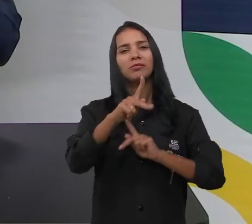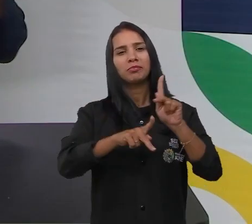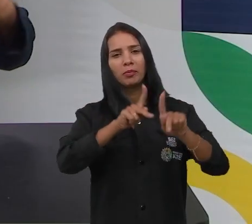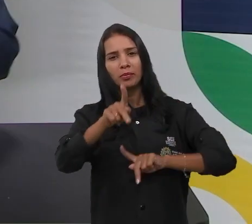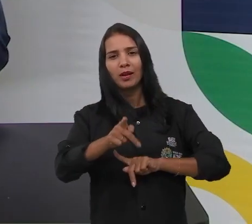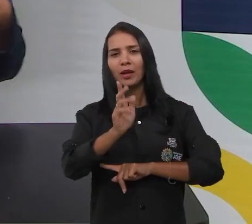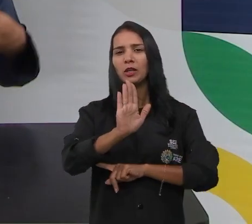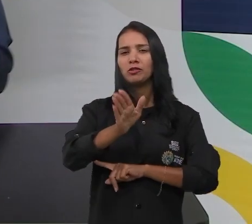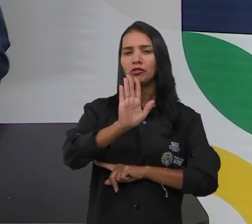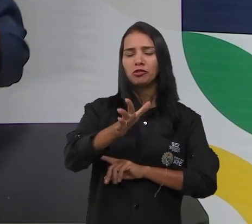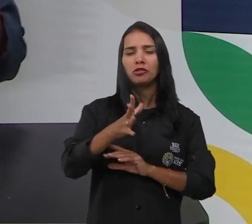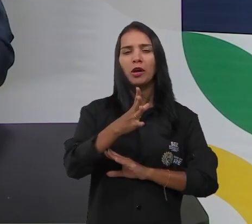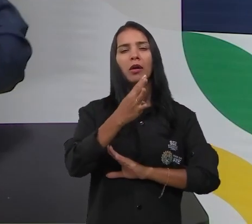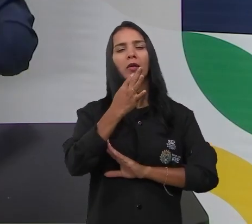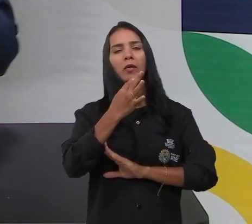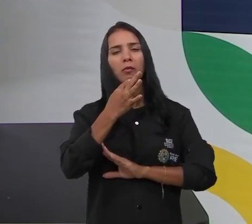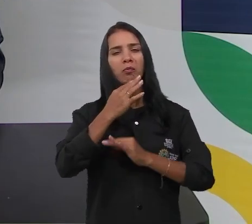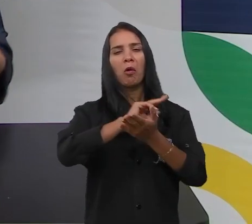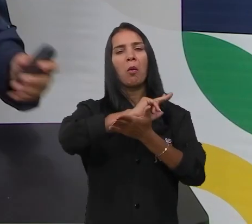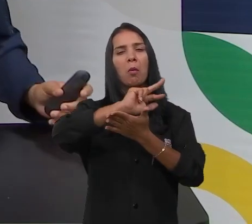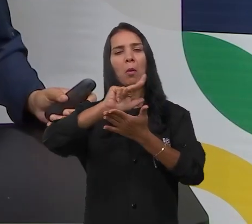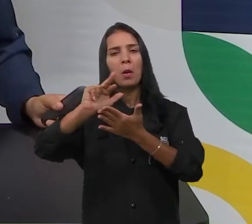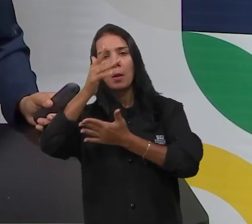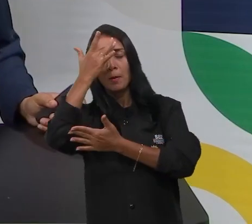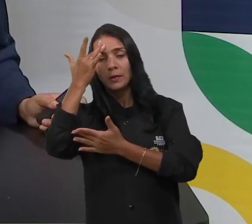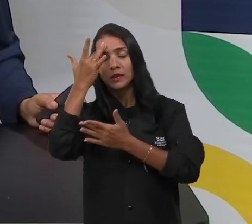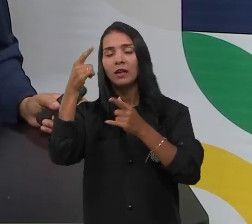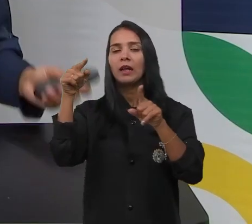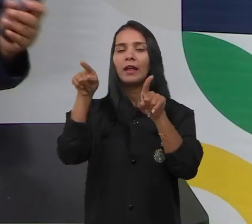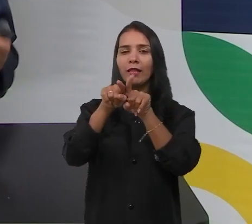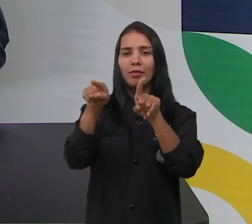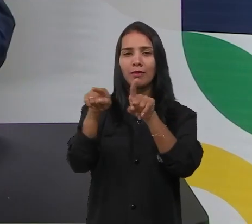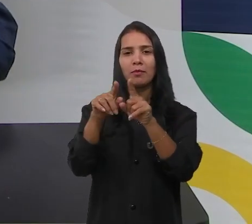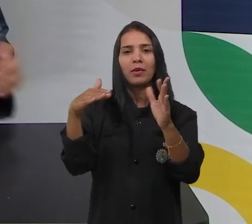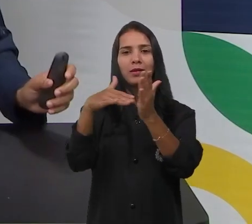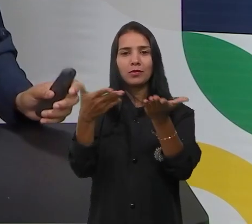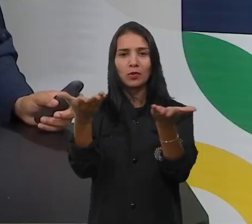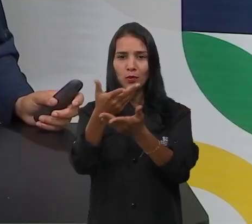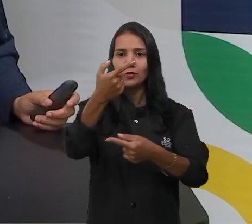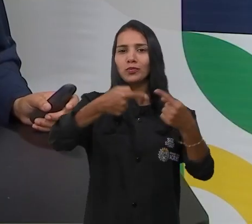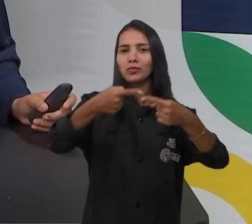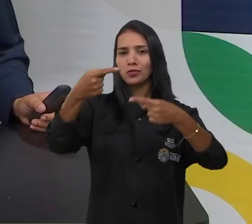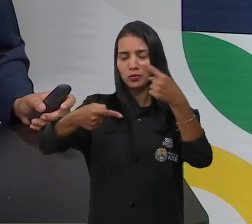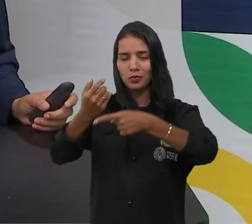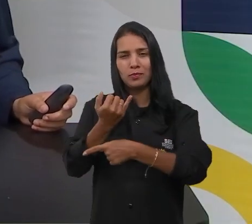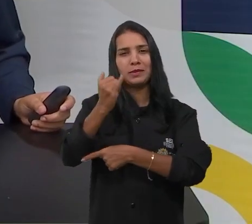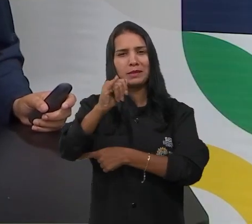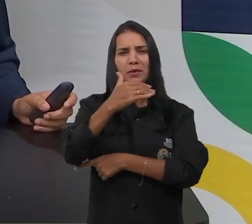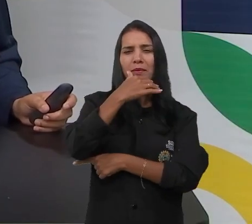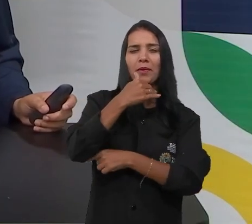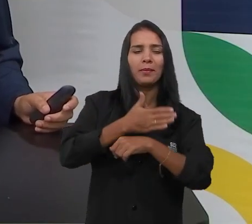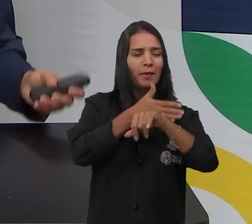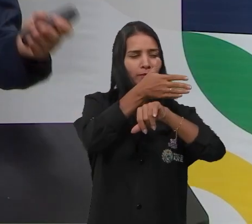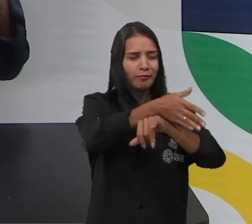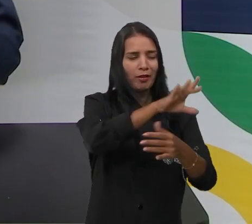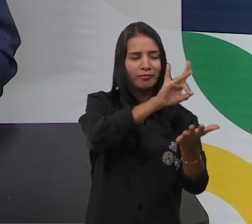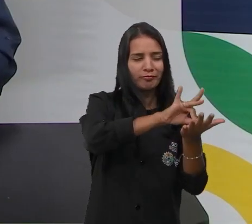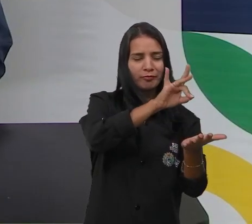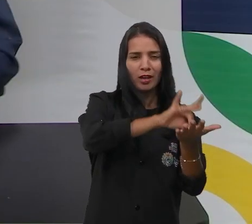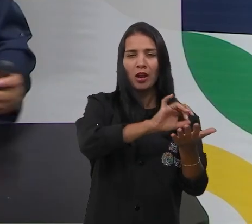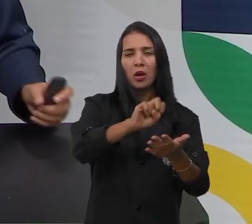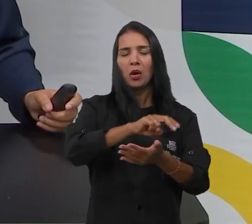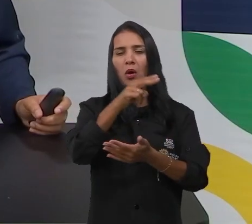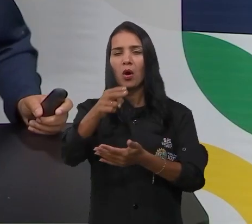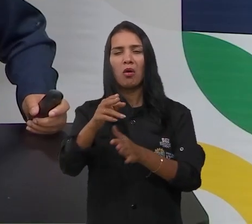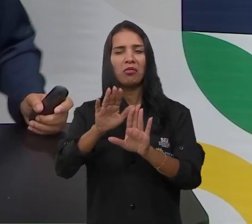muitos, como eu falei, muito se discute até os dias de hoje sobre realmente a chegada do homem até a Lua, mas eu